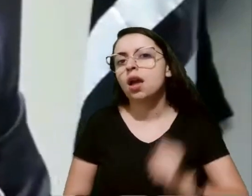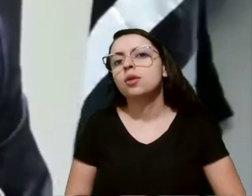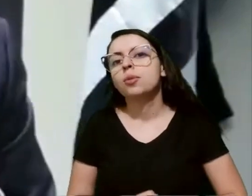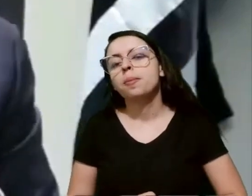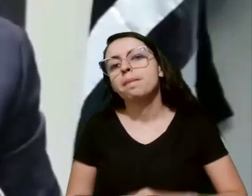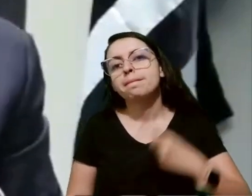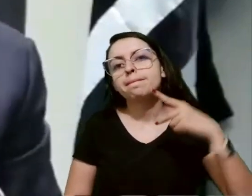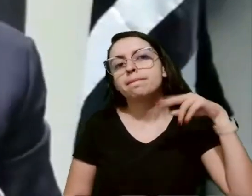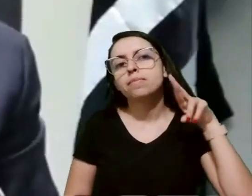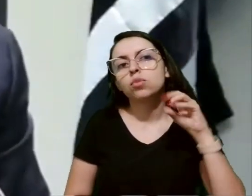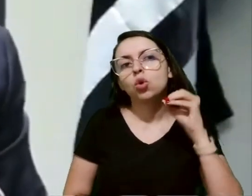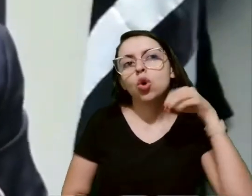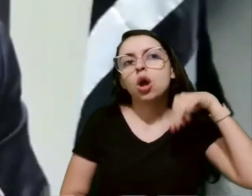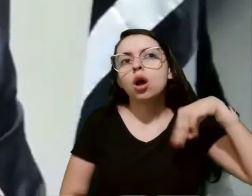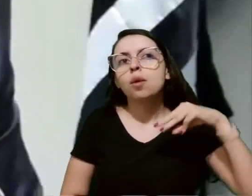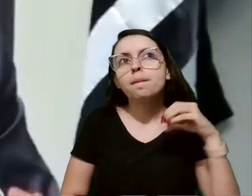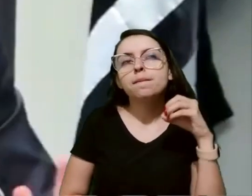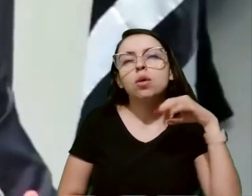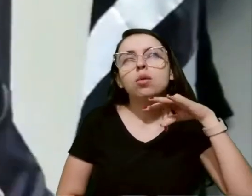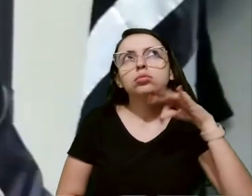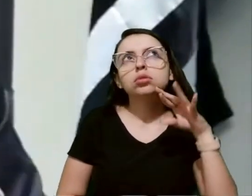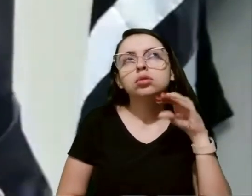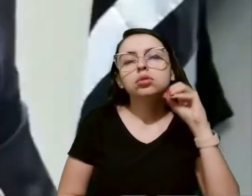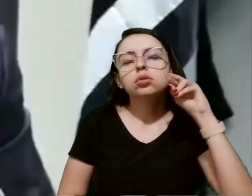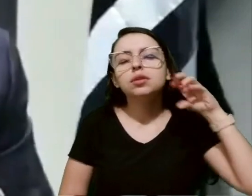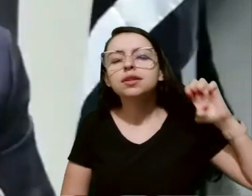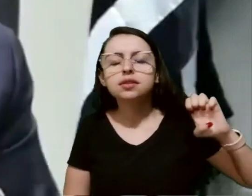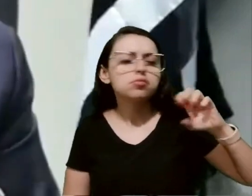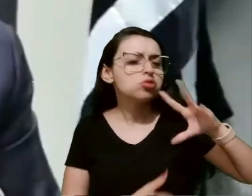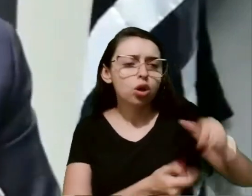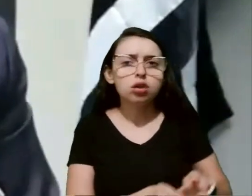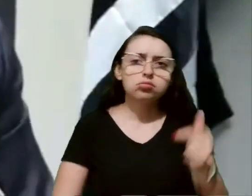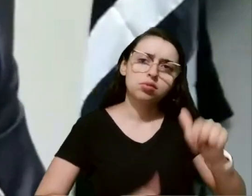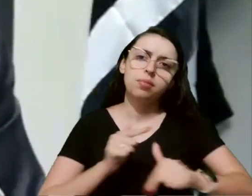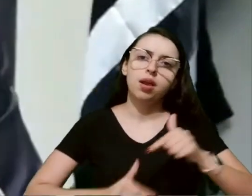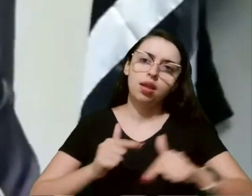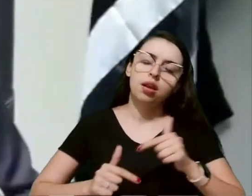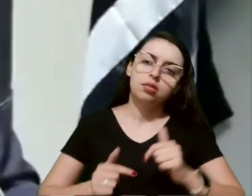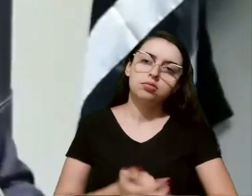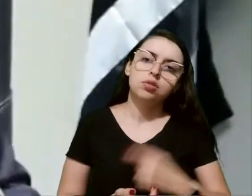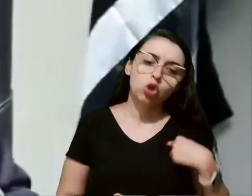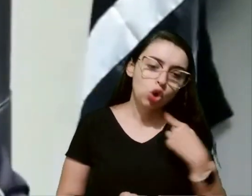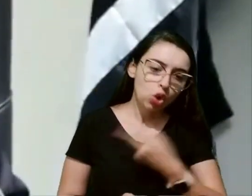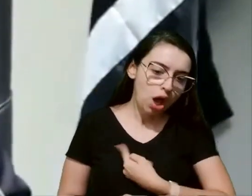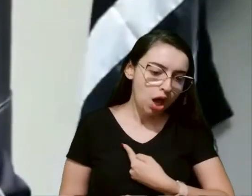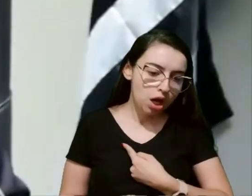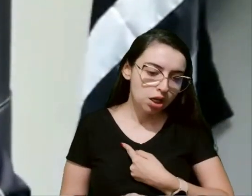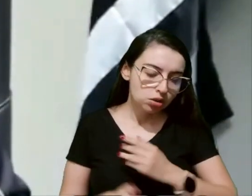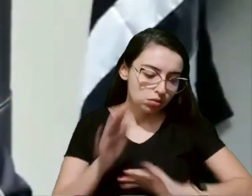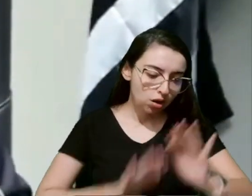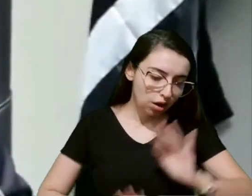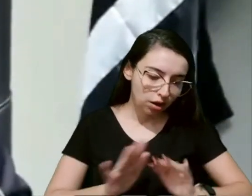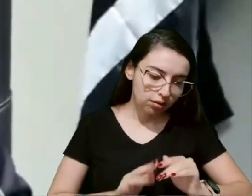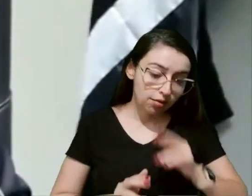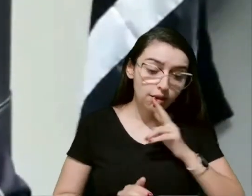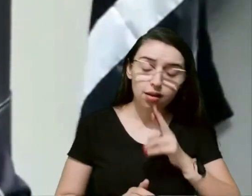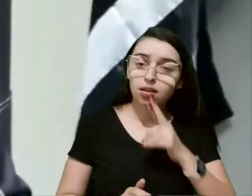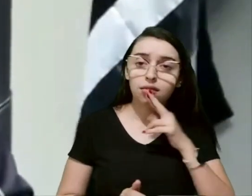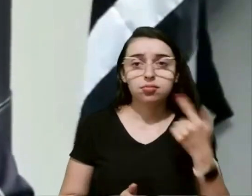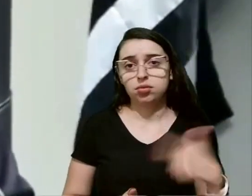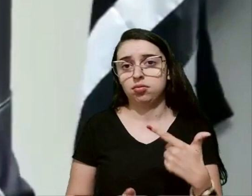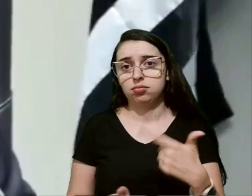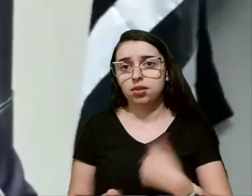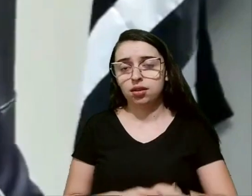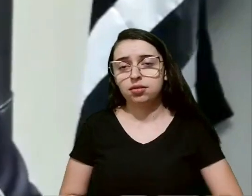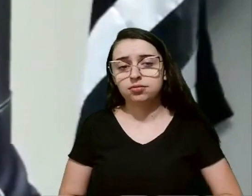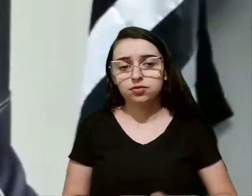os promotores, né, os servidores, todo mundo. A gente está aqui para cuidar da parte não respondida do direito.